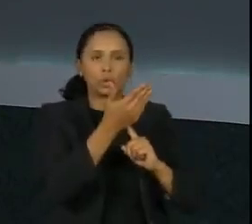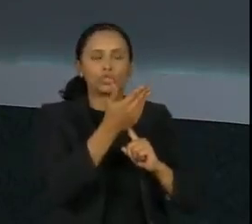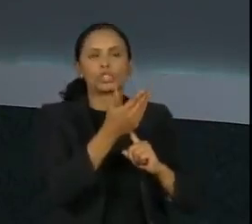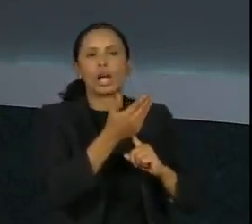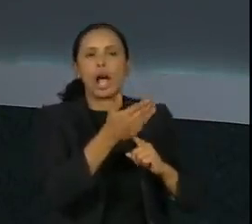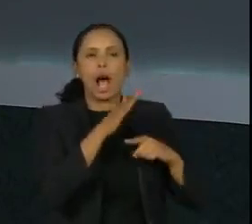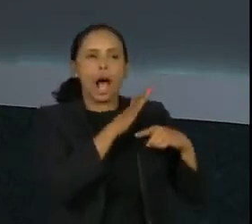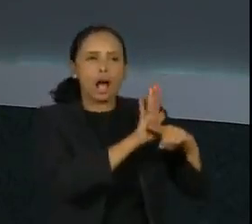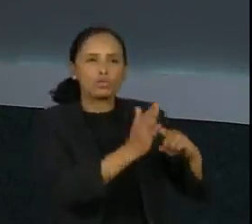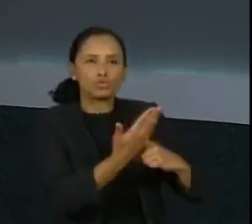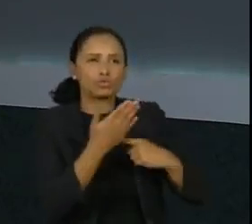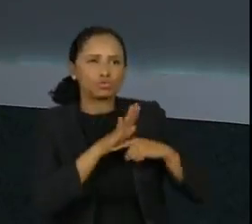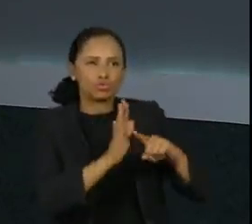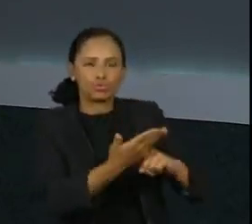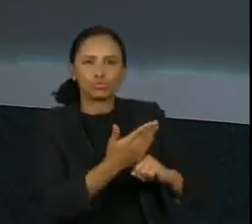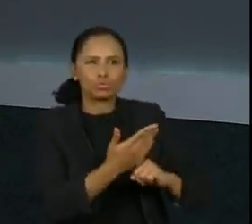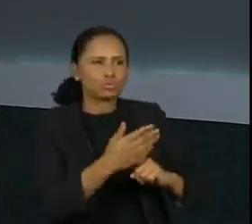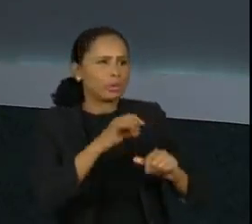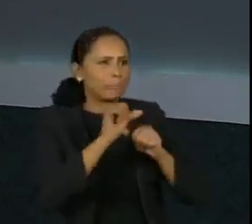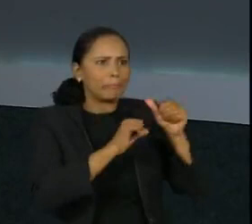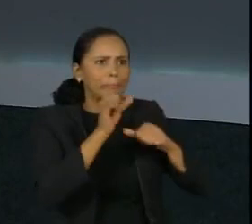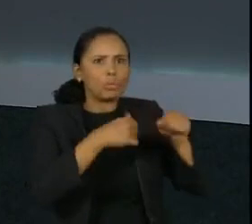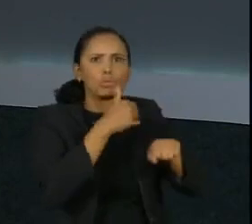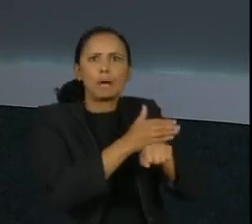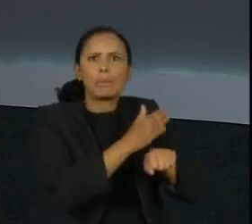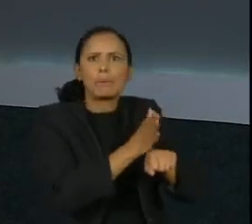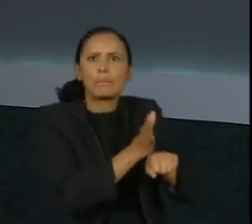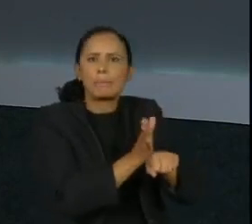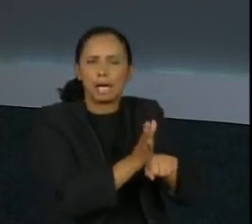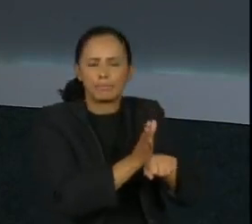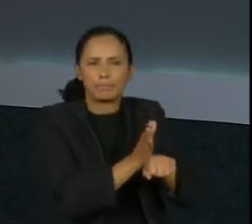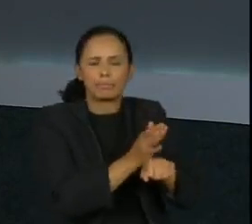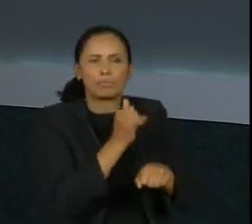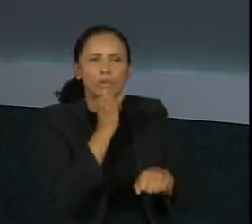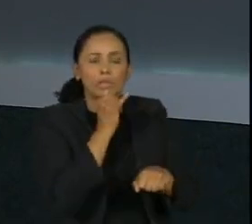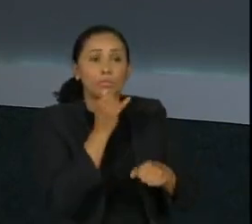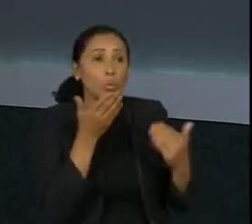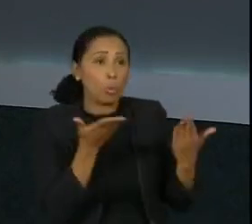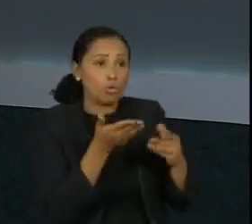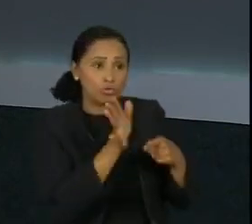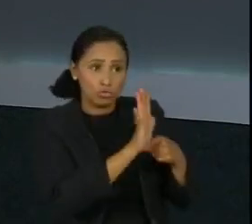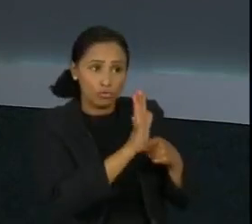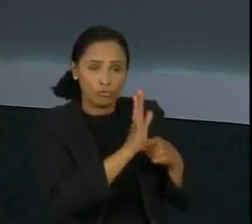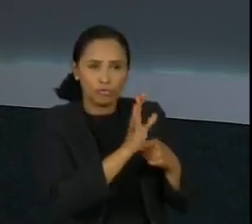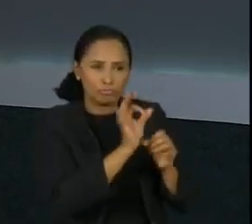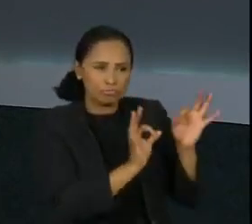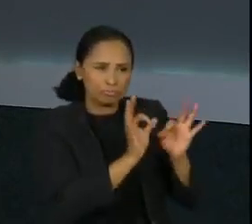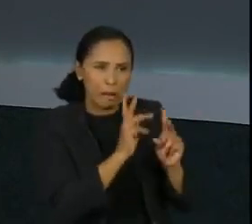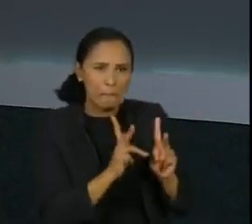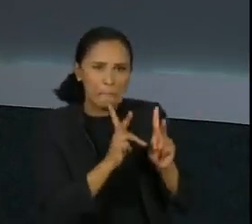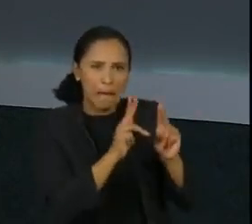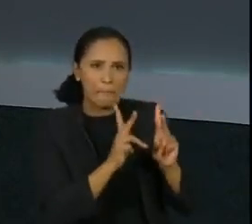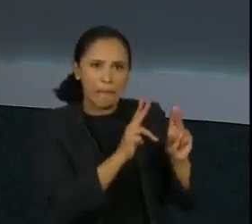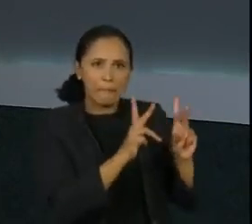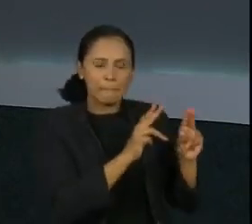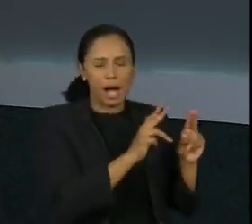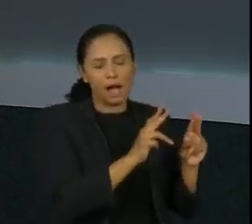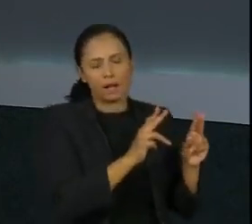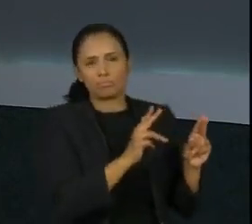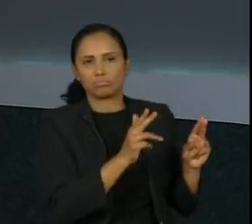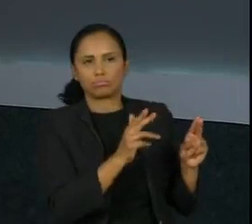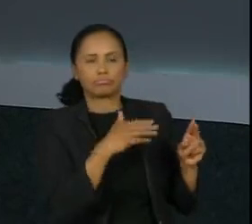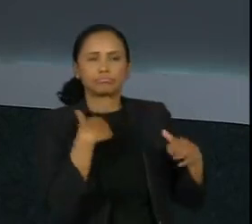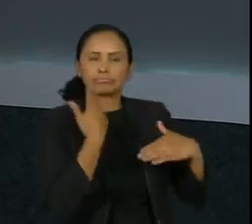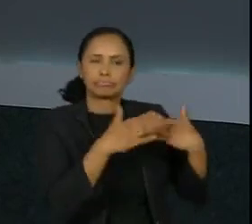cada minuto, né, a cada segundo, na produção de hoje, assim, que é muito a produção da sua geração, né, a